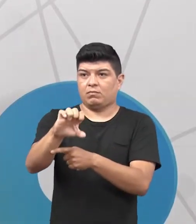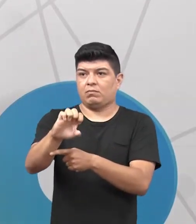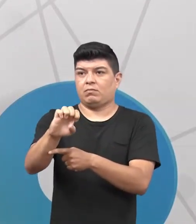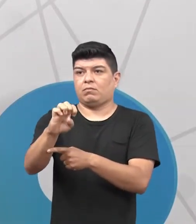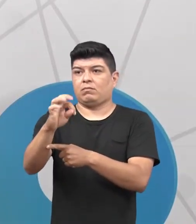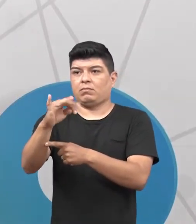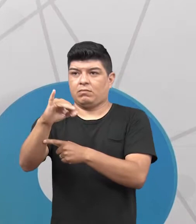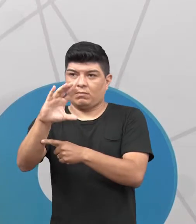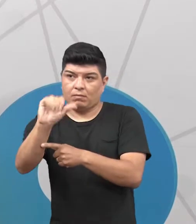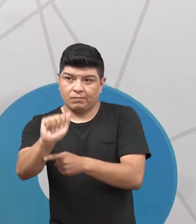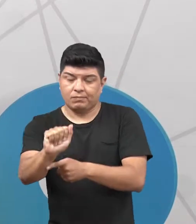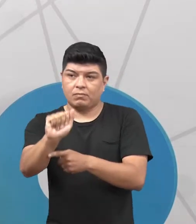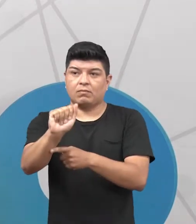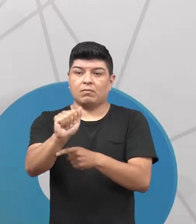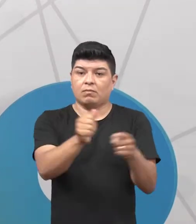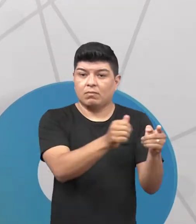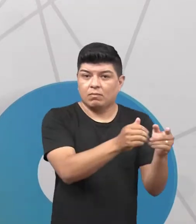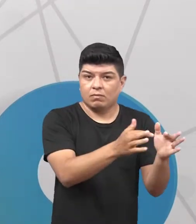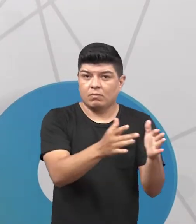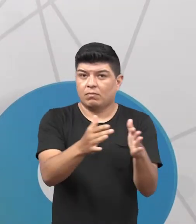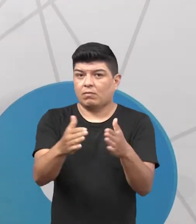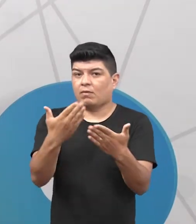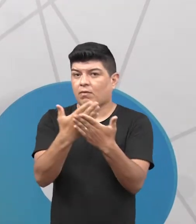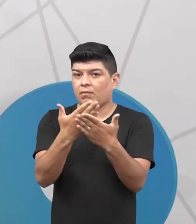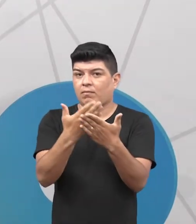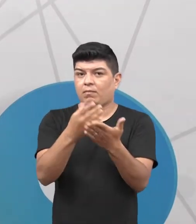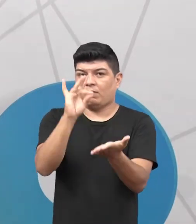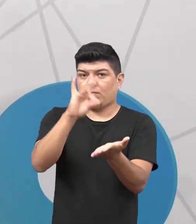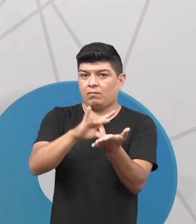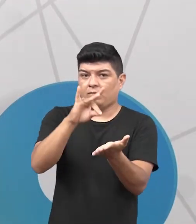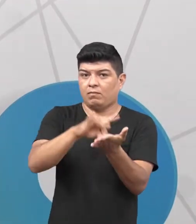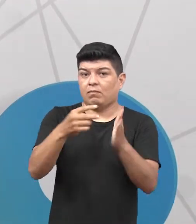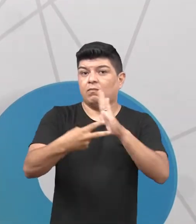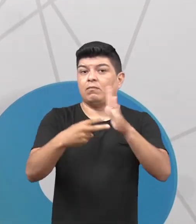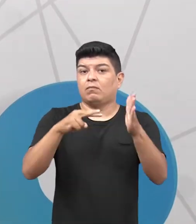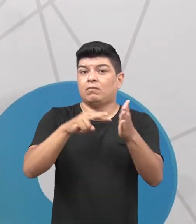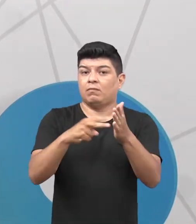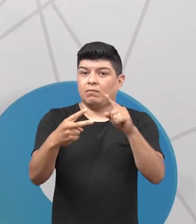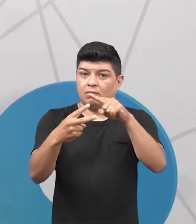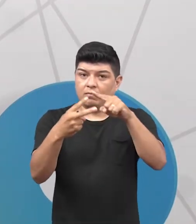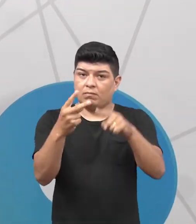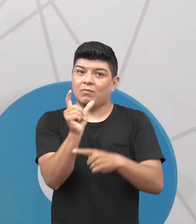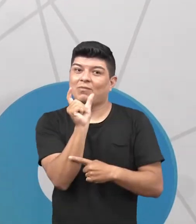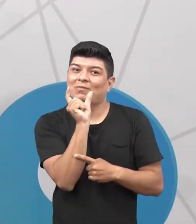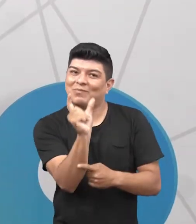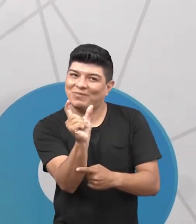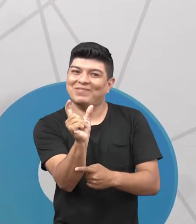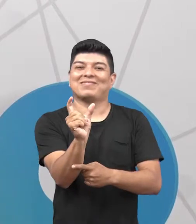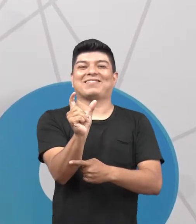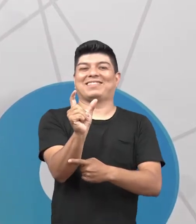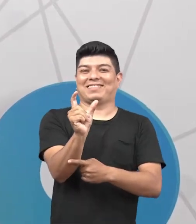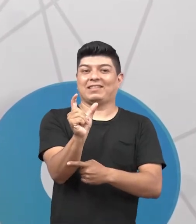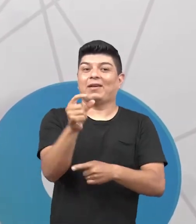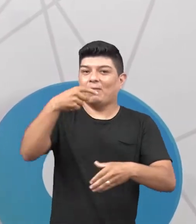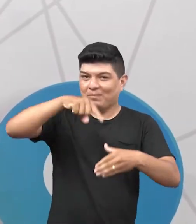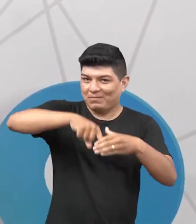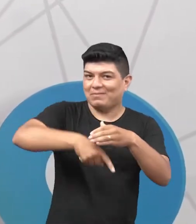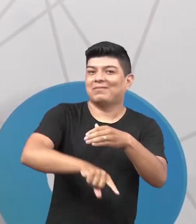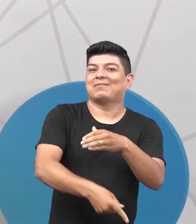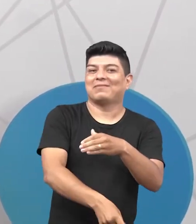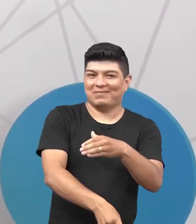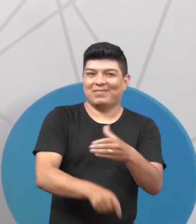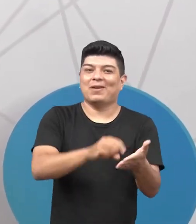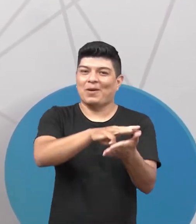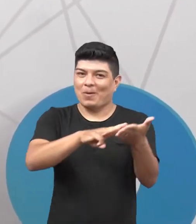Nós vamos ver no decorrer da aula o verdadeiro significado dessas duas palavras e nós vamos aprofundar